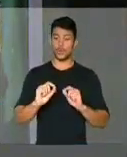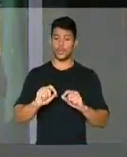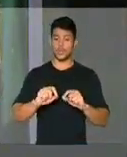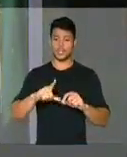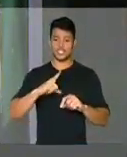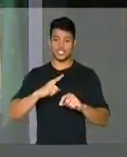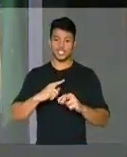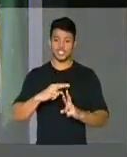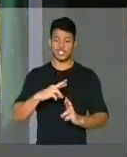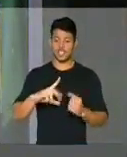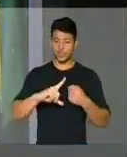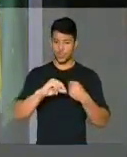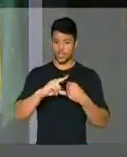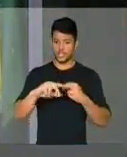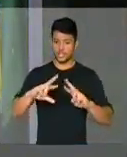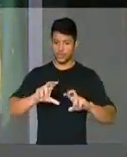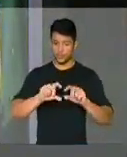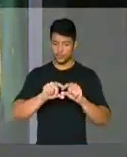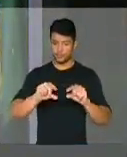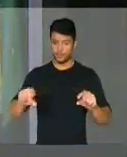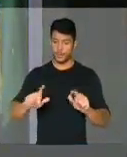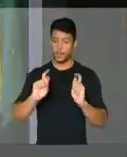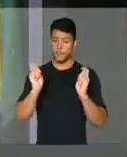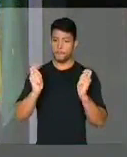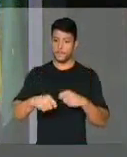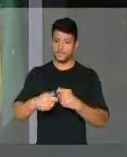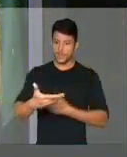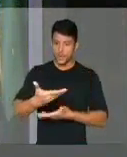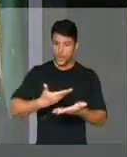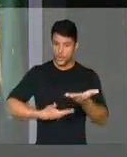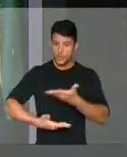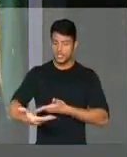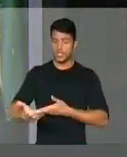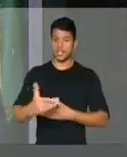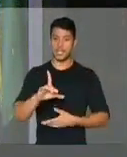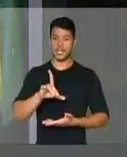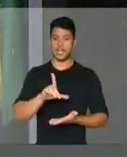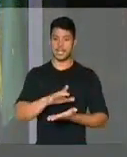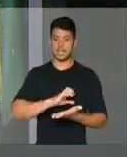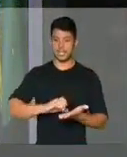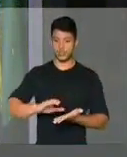cláusula que permite compartilhamento de dados do consumidor.